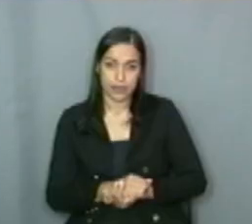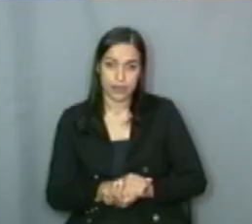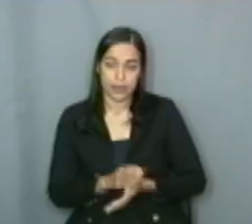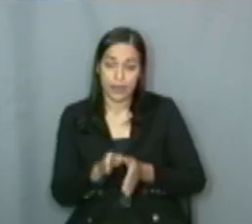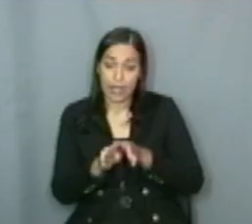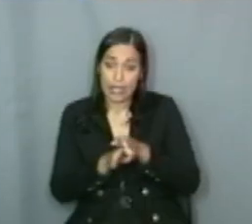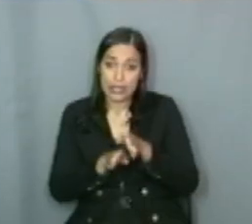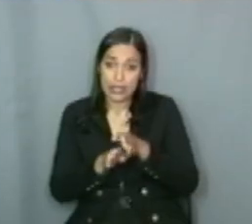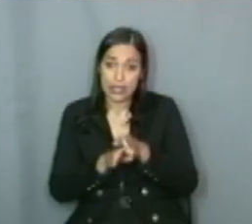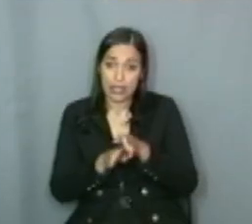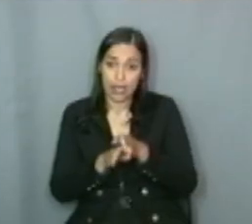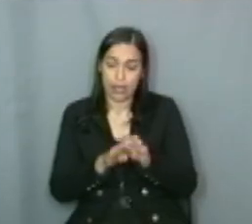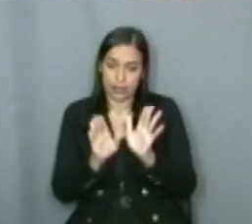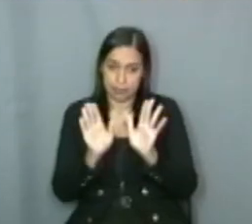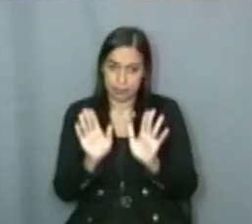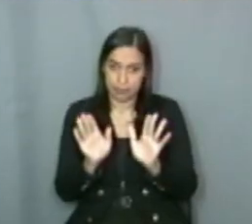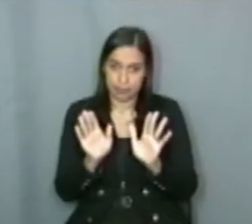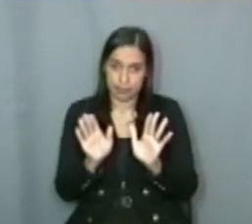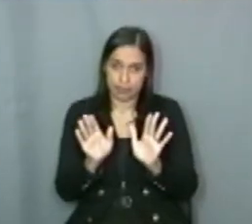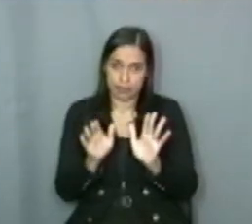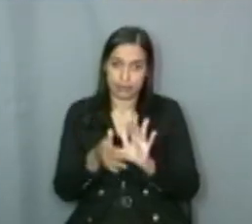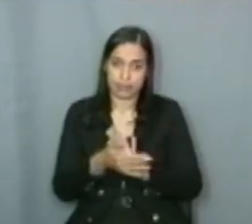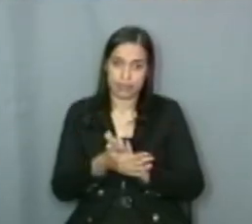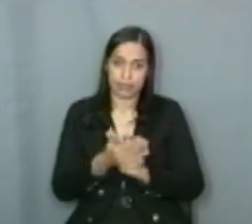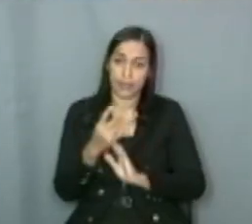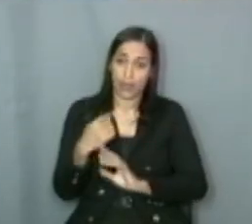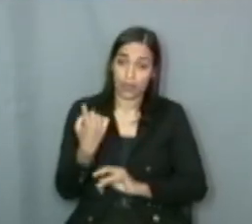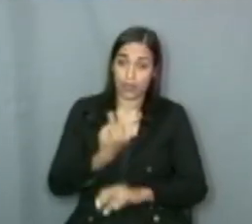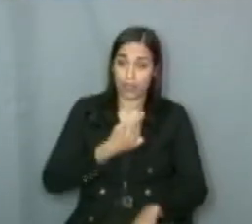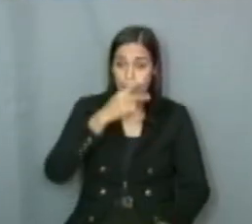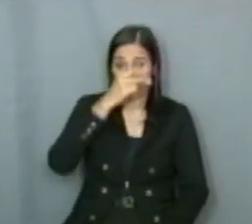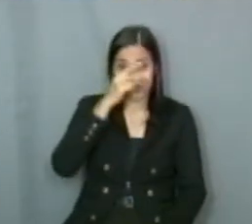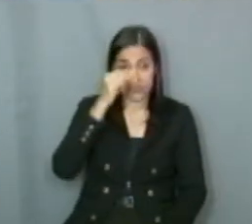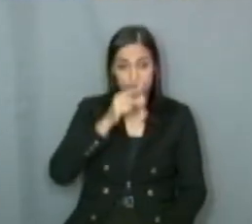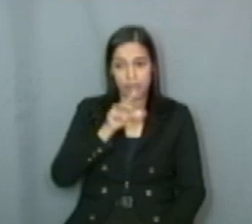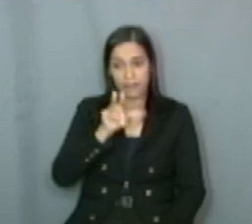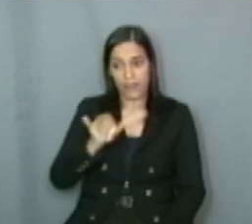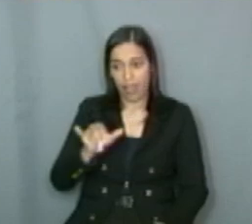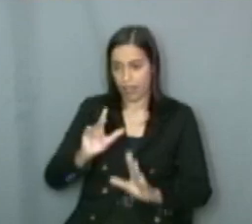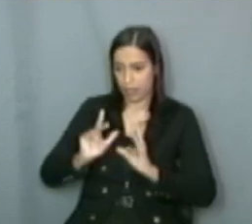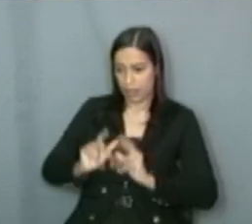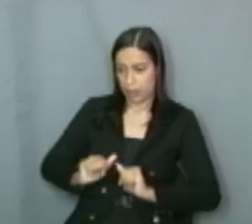indicar. É engraçado isso, né? A gente devia fazer assim, a prefeitura vai lá e limpa.